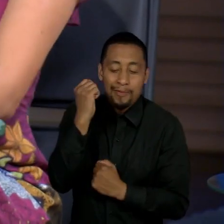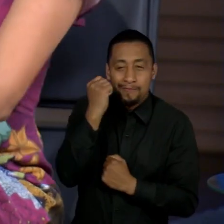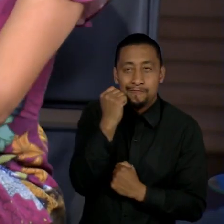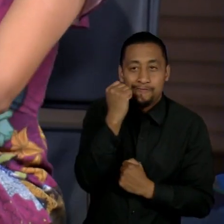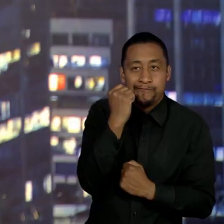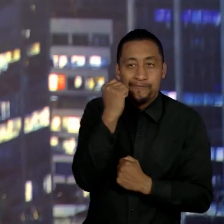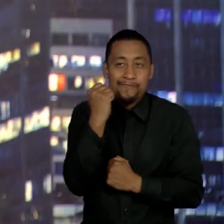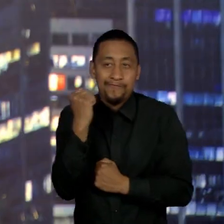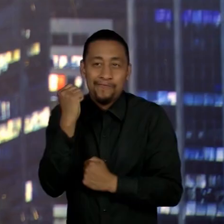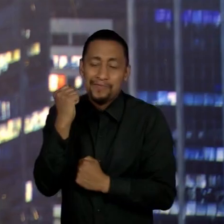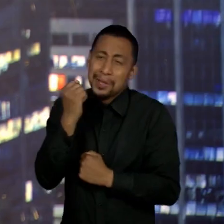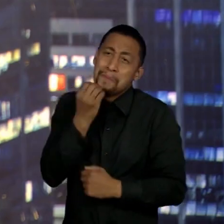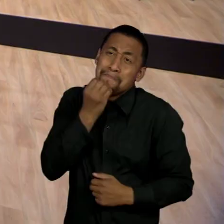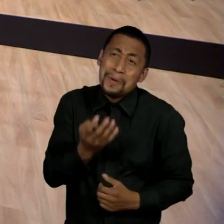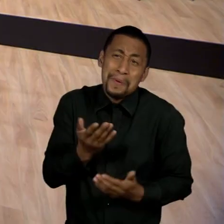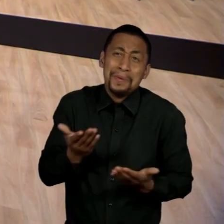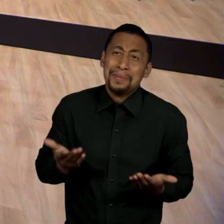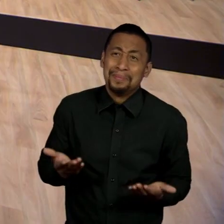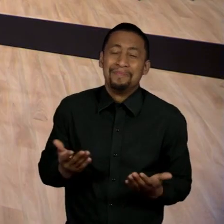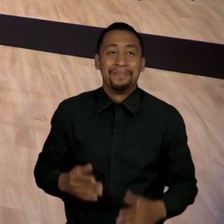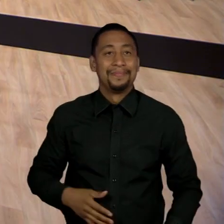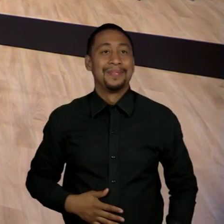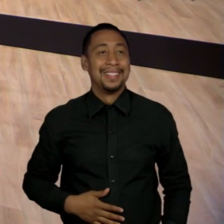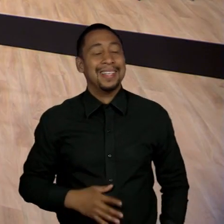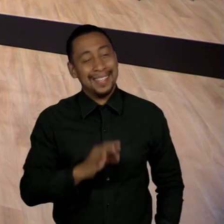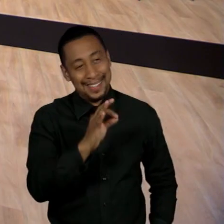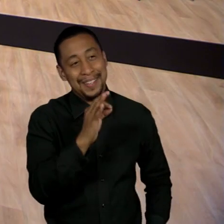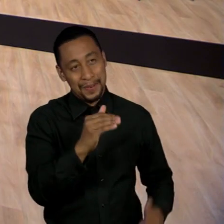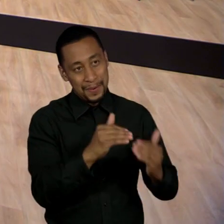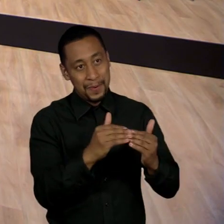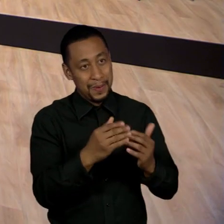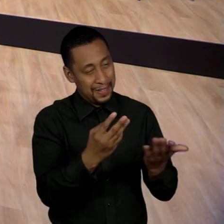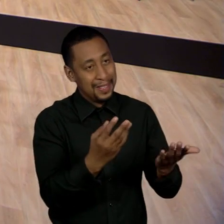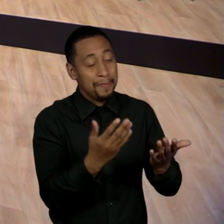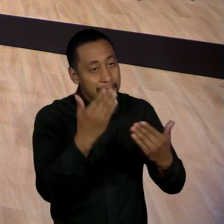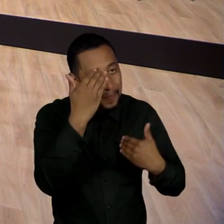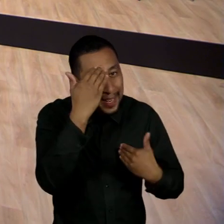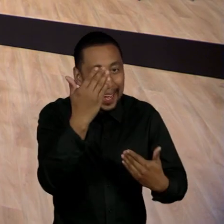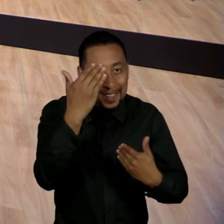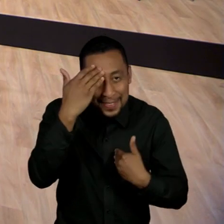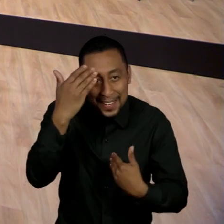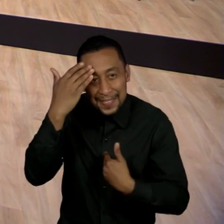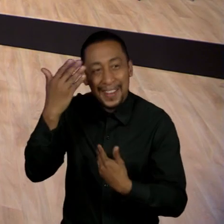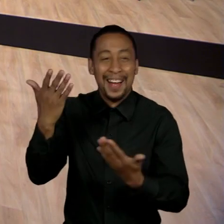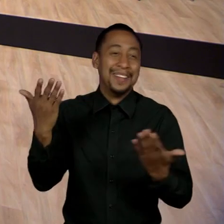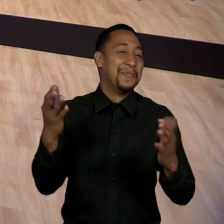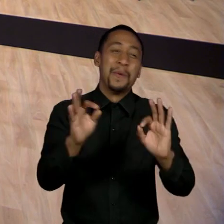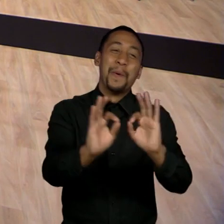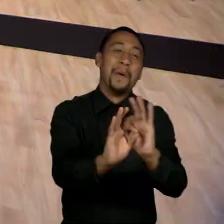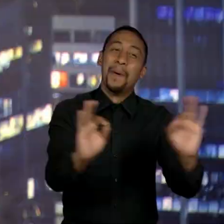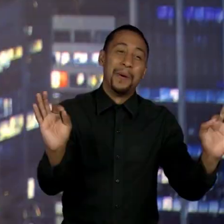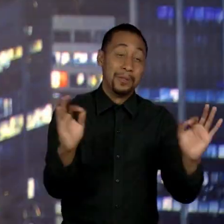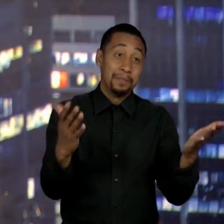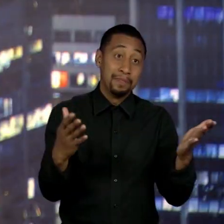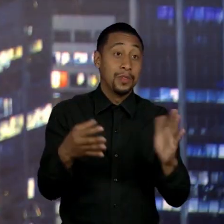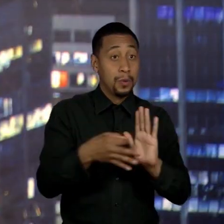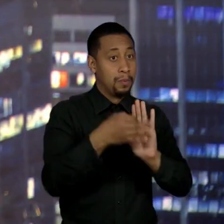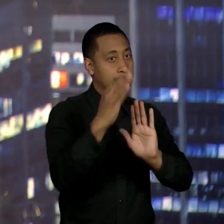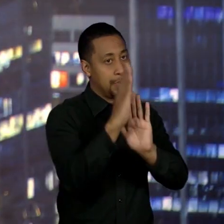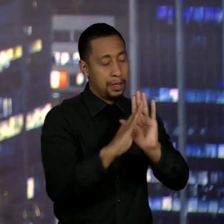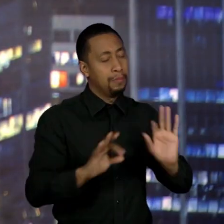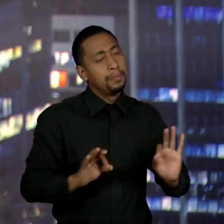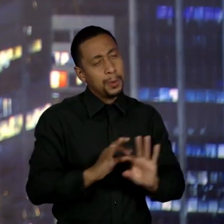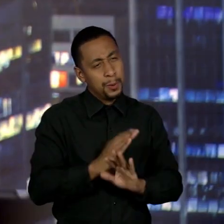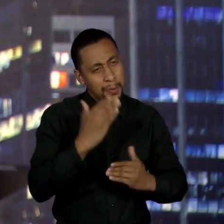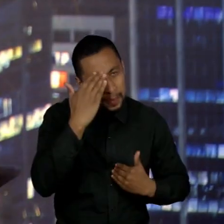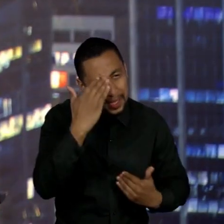vida. Com certeza. Simara, professor Expedito, professor Diego, obrigada. Foi ótima a conversa de hoje. Opinião fica por aqui. Obrigada pela